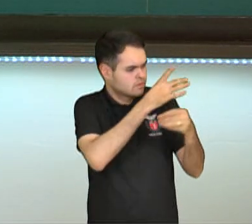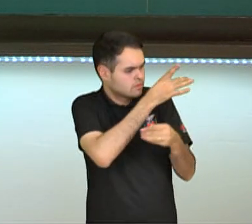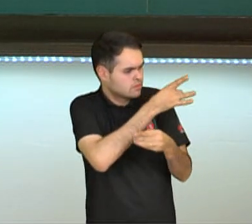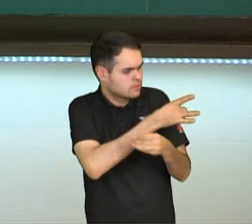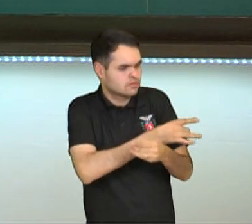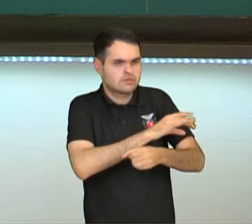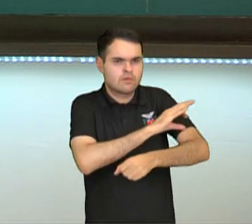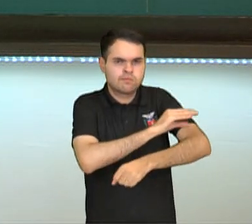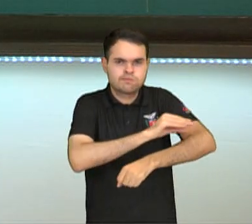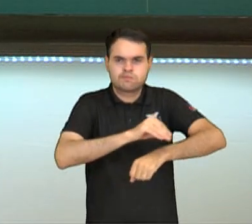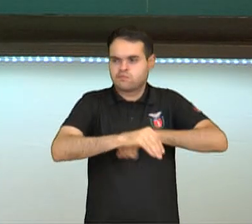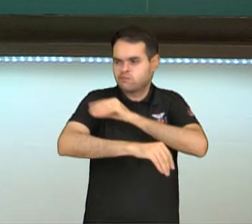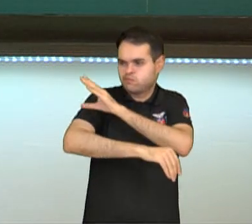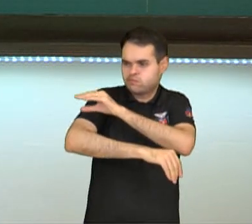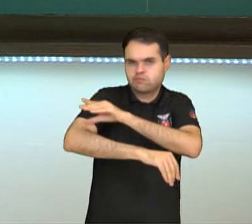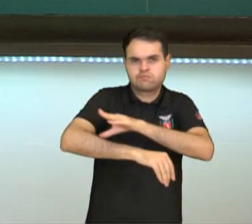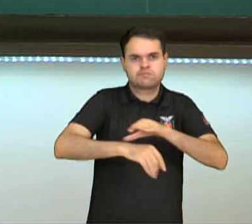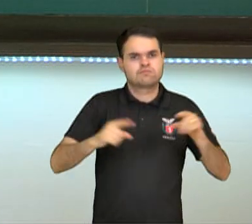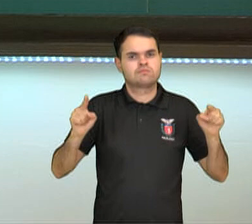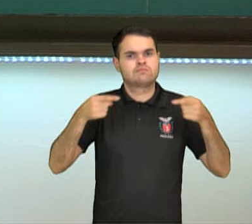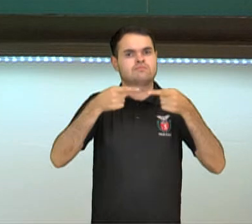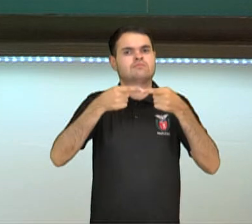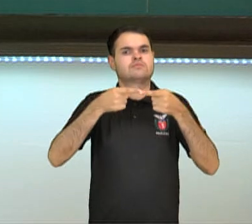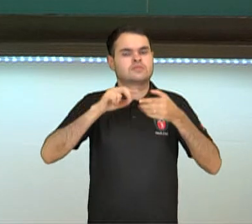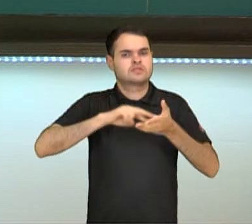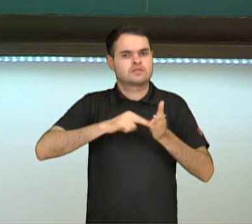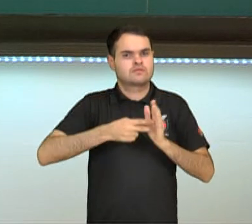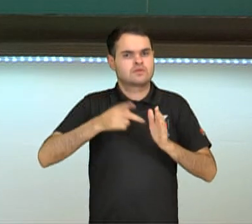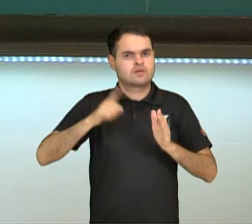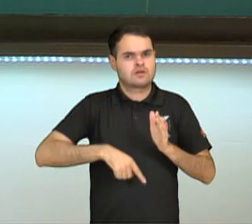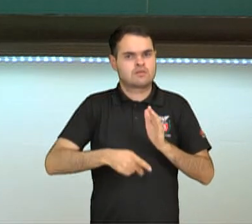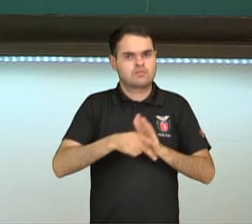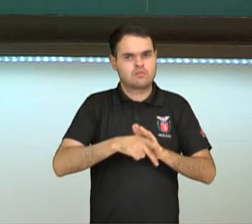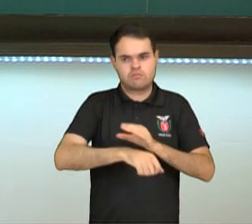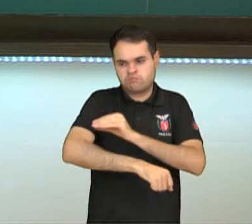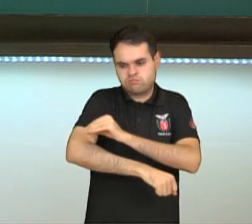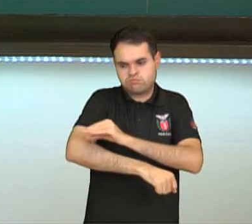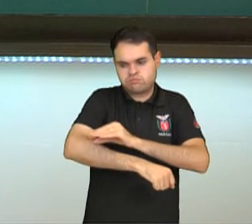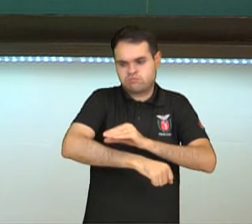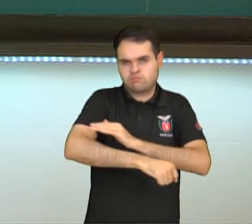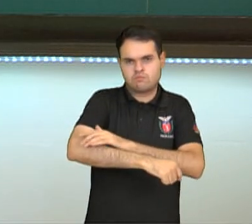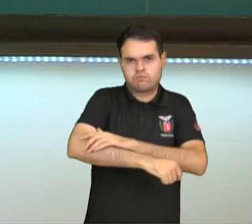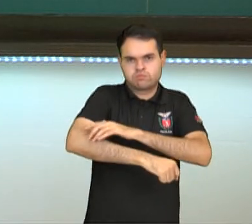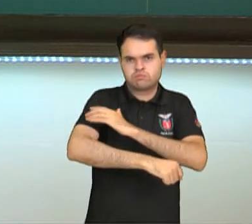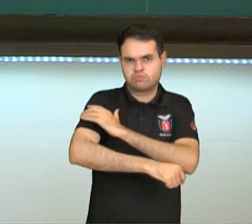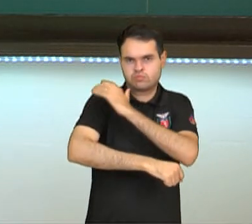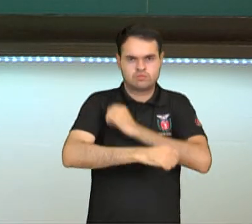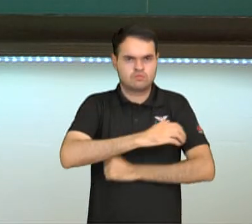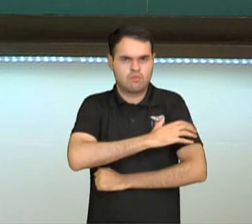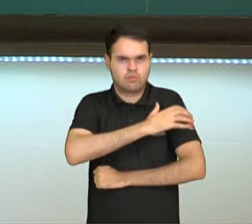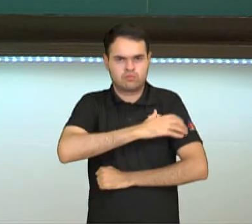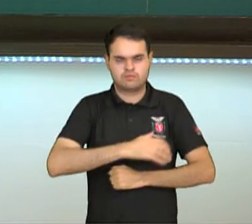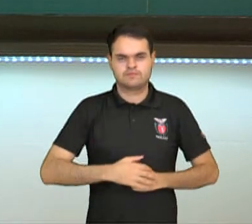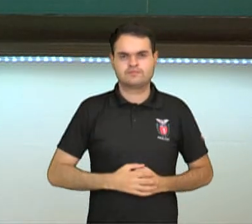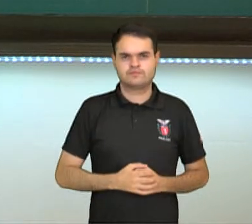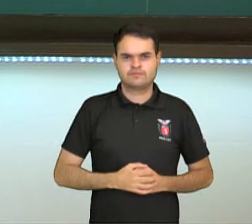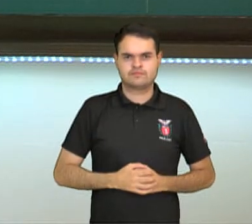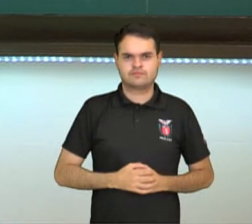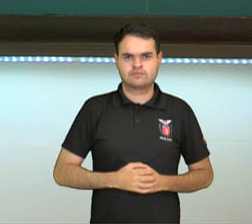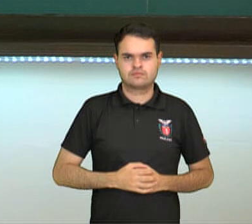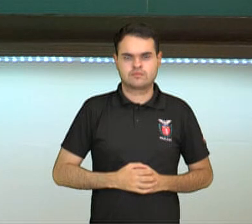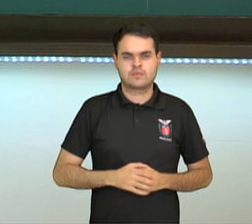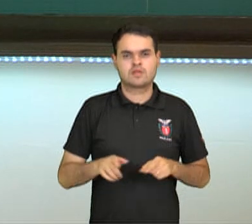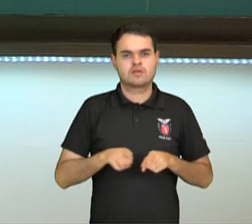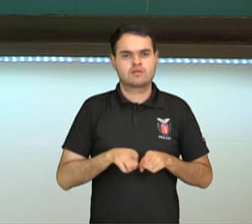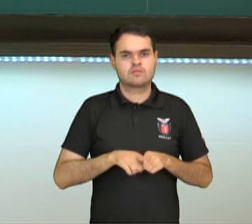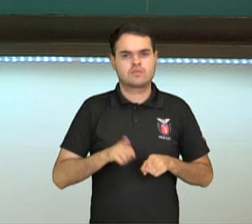minha musculatura, sinal de que os meus músculos começam a ficar mais fortes, mais definidos e